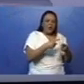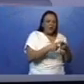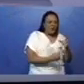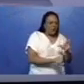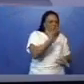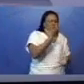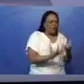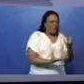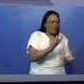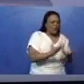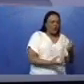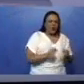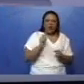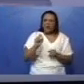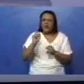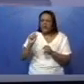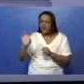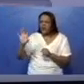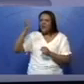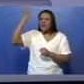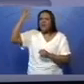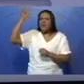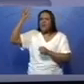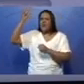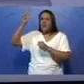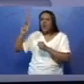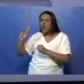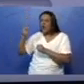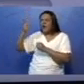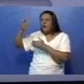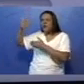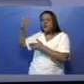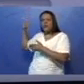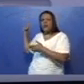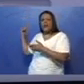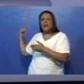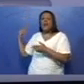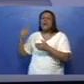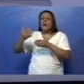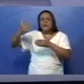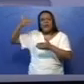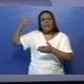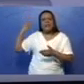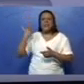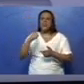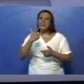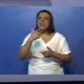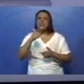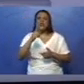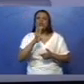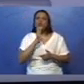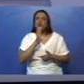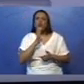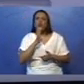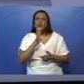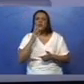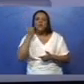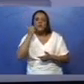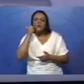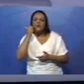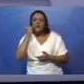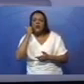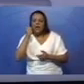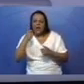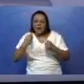determinado fato histórico. Né? Então, eles, na época, não tinham conhecimento científico tão apurado. Eles precisavam inventar